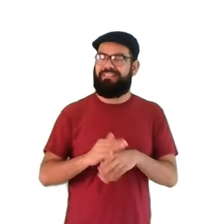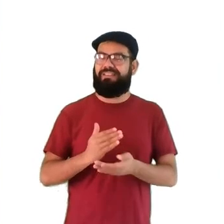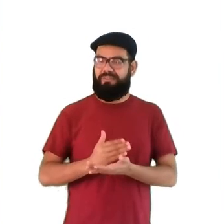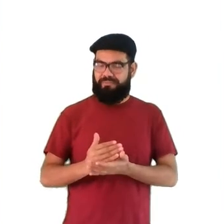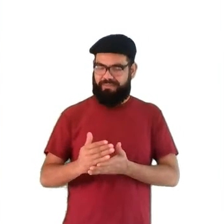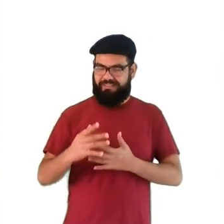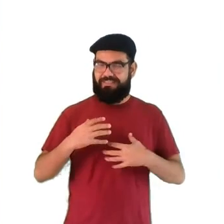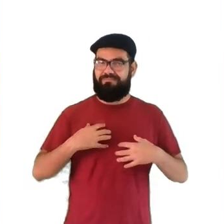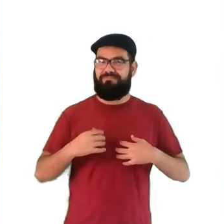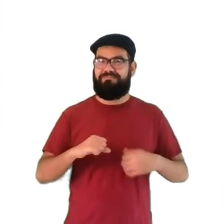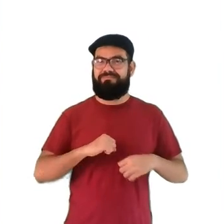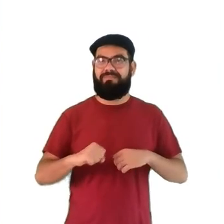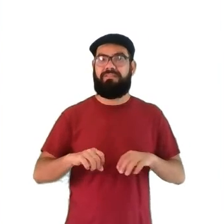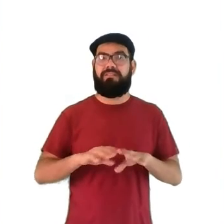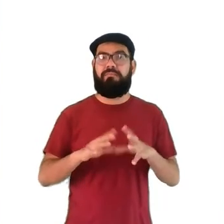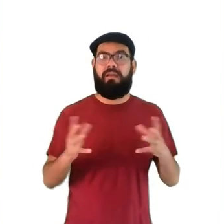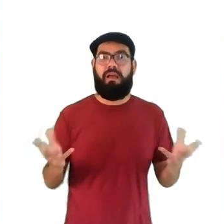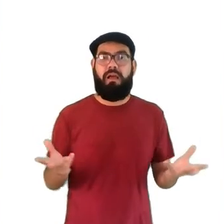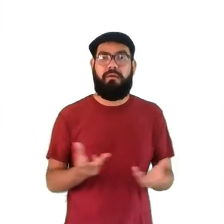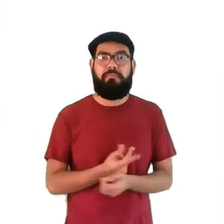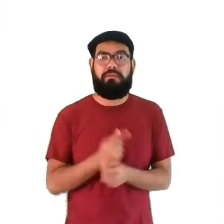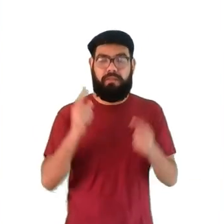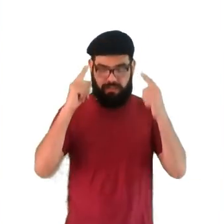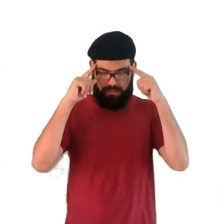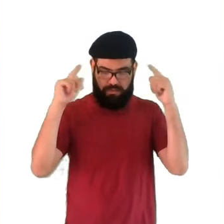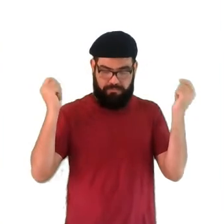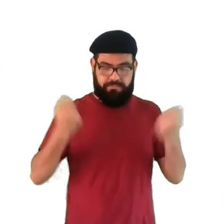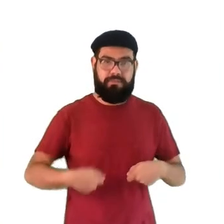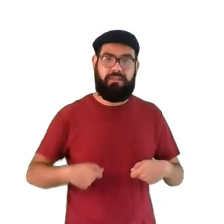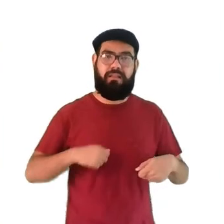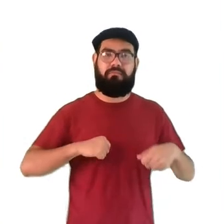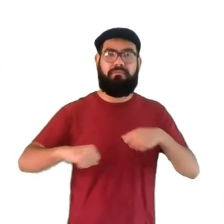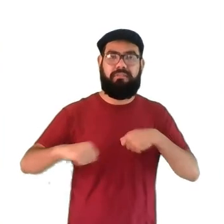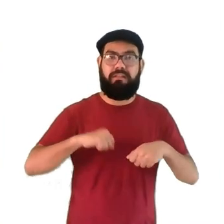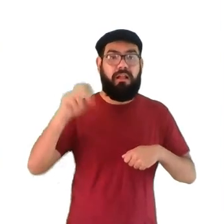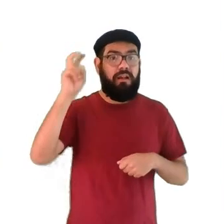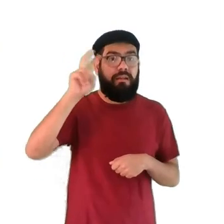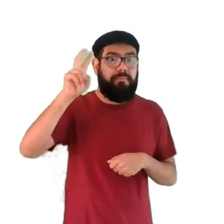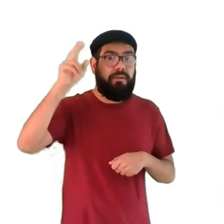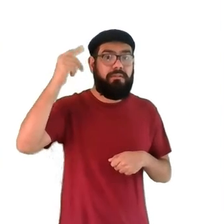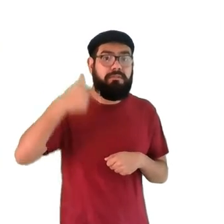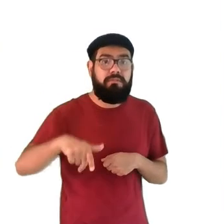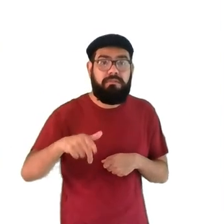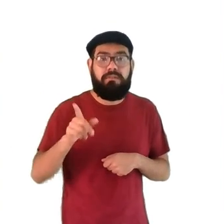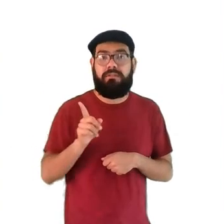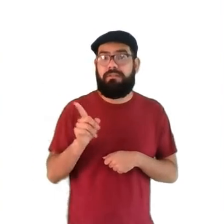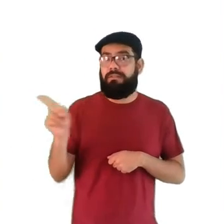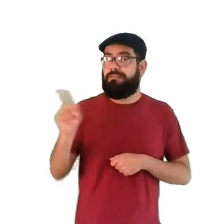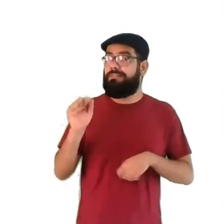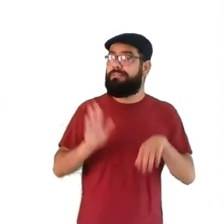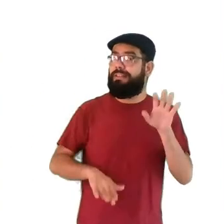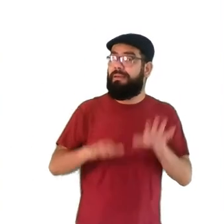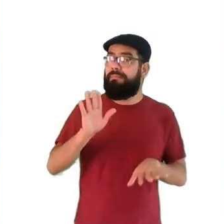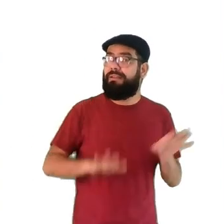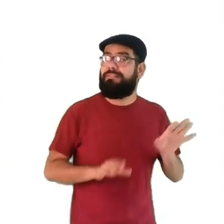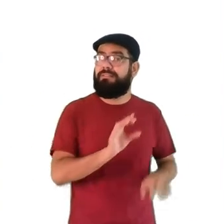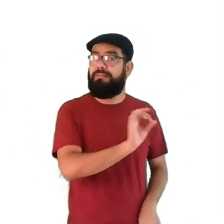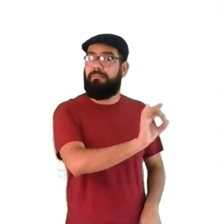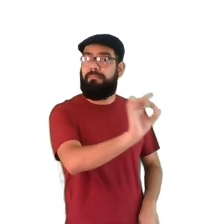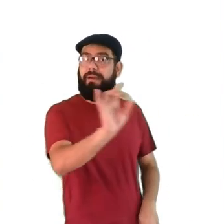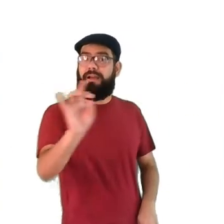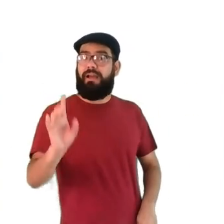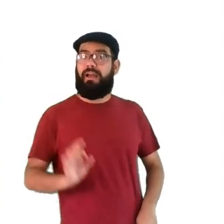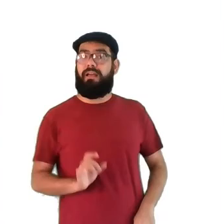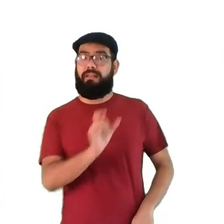diminuição das habilidades e capacidades físicas. Lembrando mais uma vez que isso vai depender do quê? Do estilo de vida